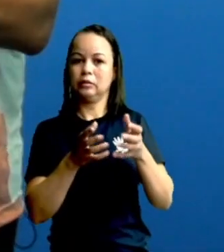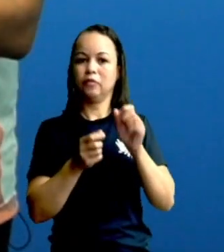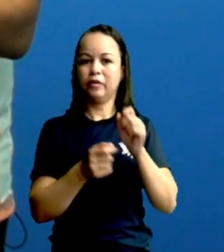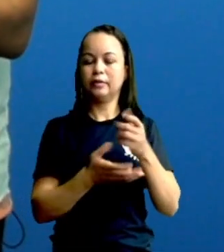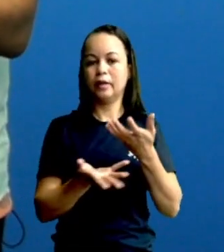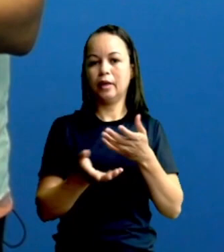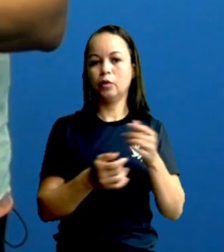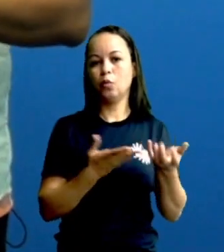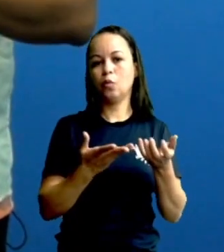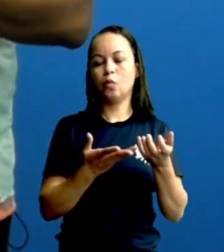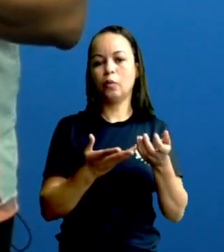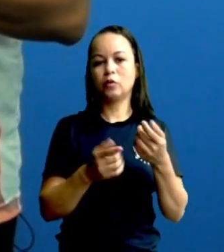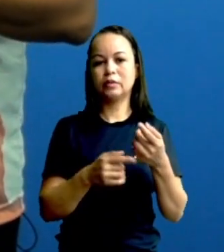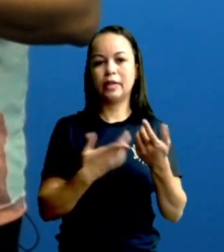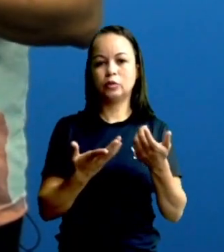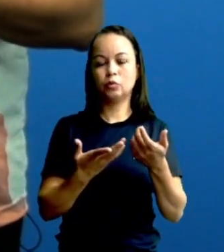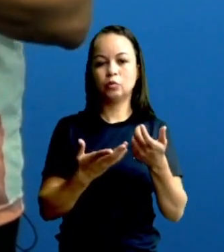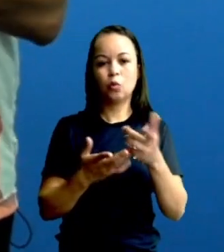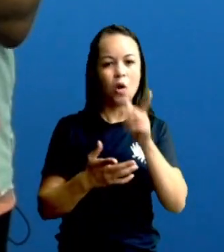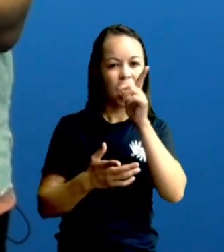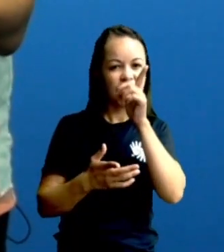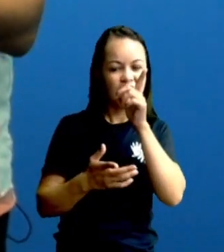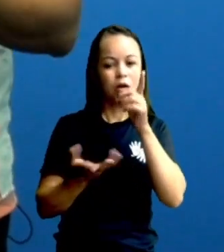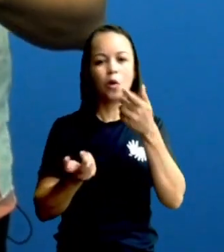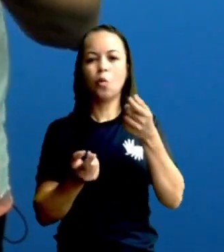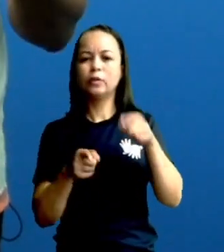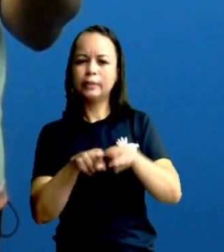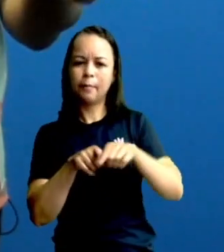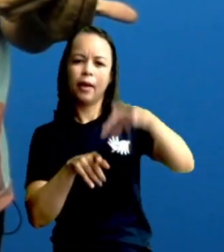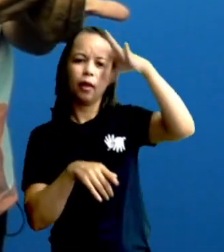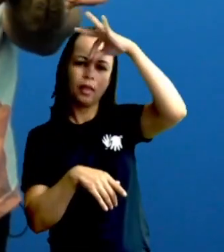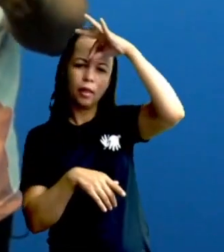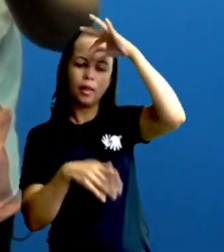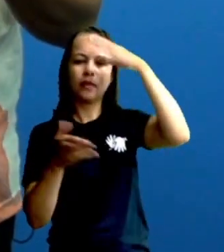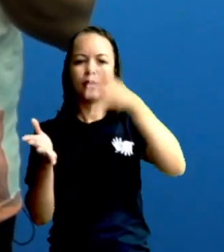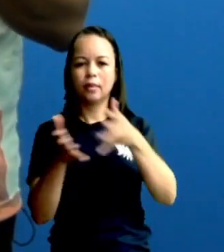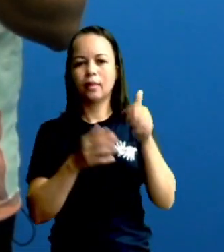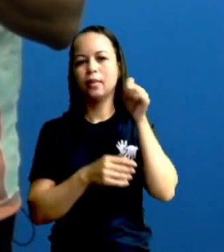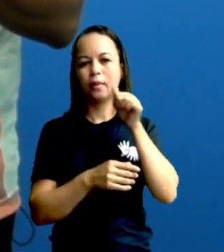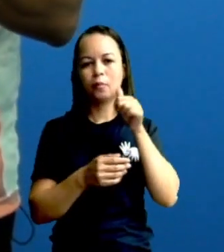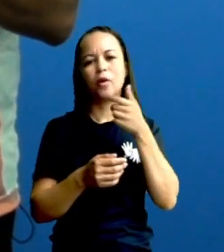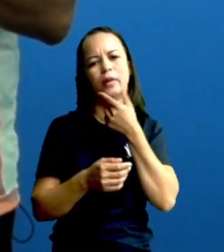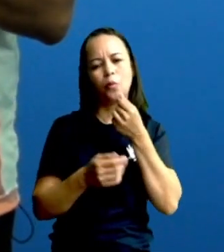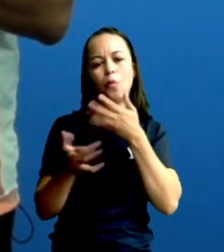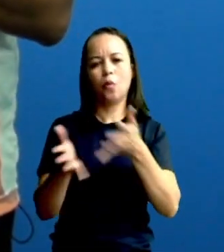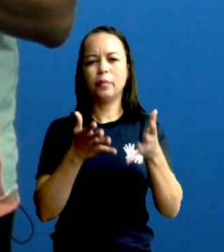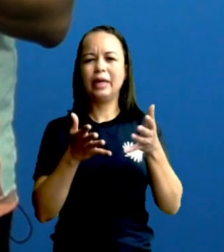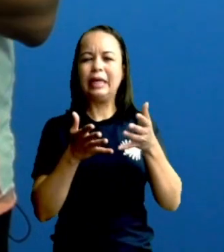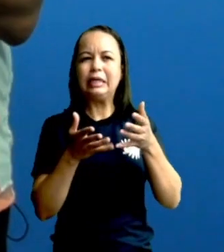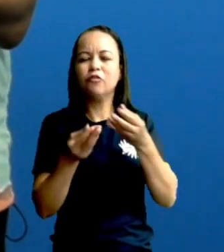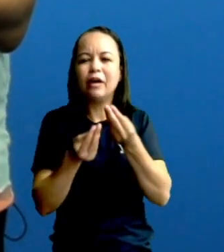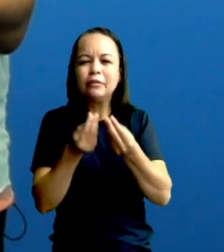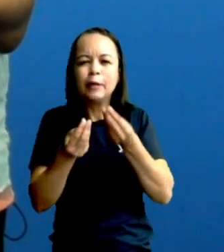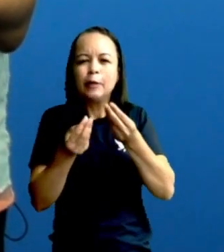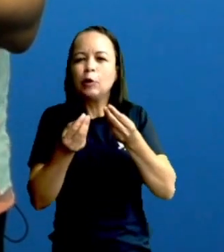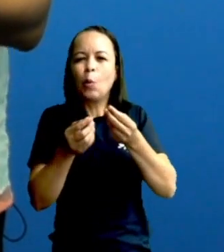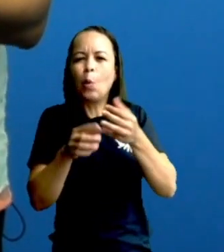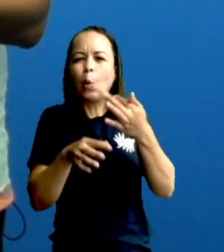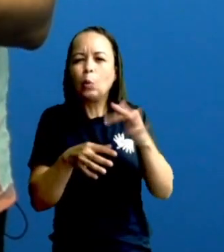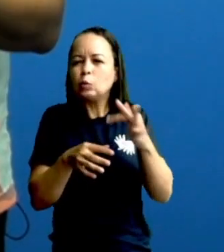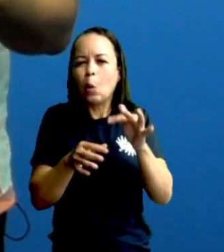masculina como feminina, possivelmente dor ao urinar, prurido, vai ter um